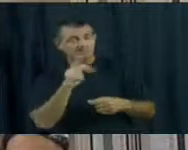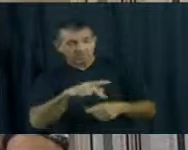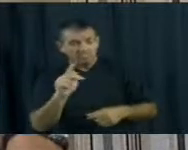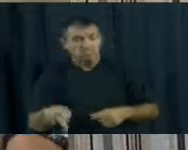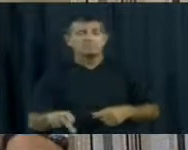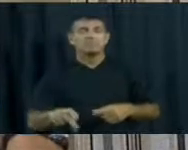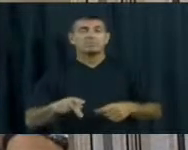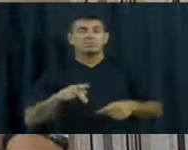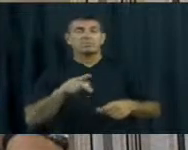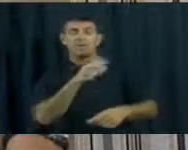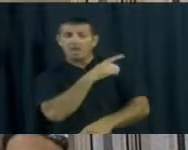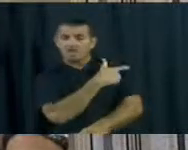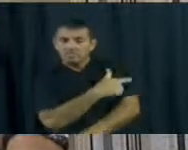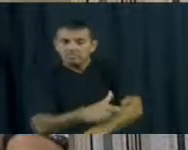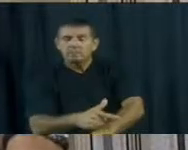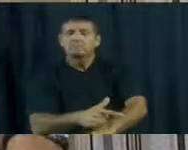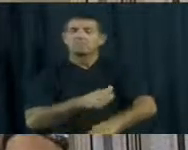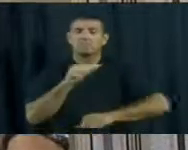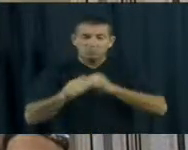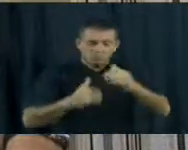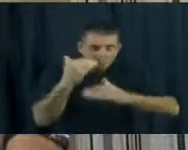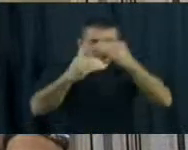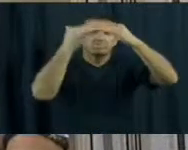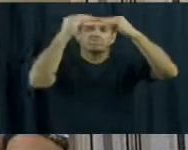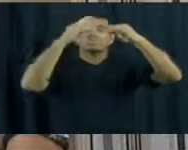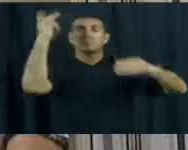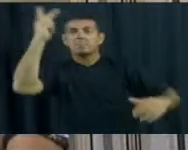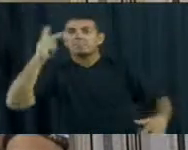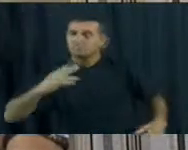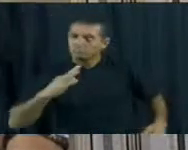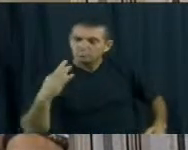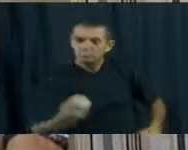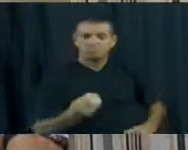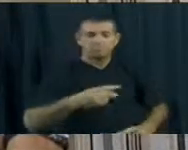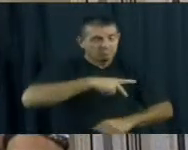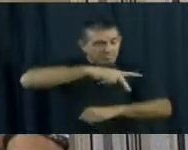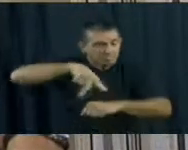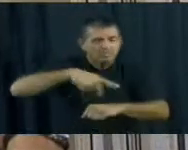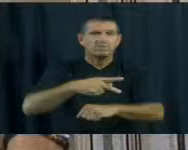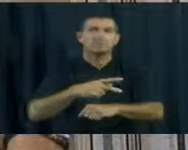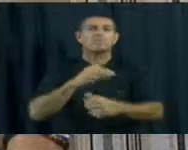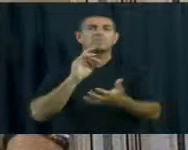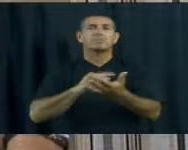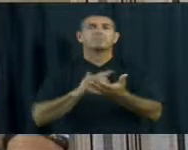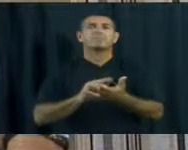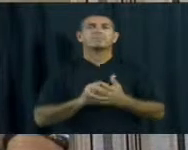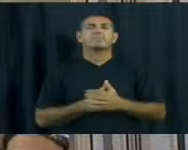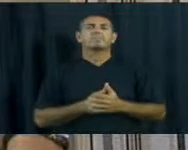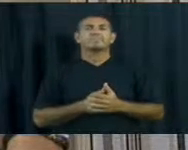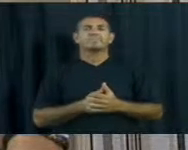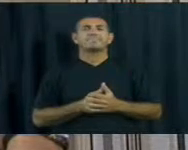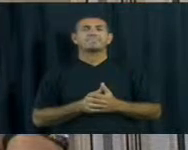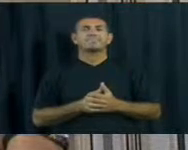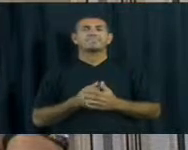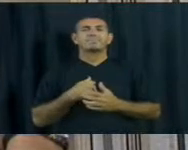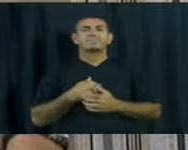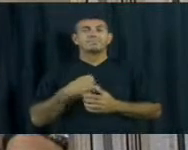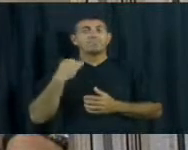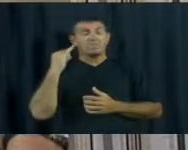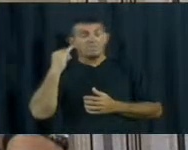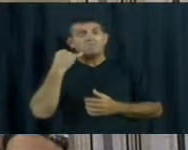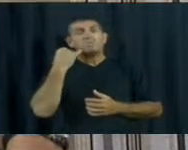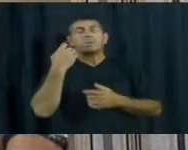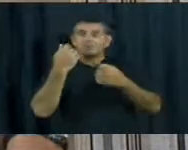educação movimenta a pirâmide social no nosso país. Então, por que que nós vamos não dar oportunidade a